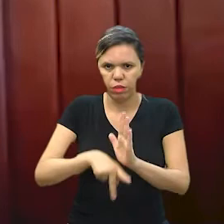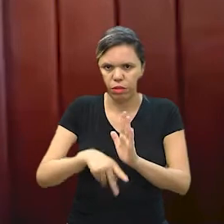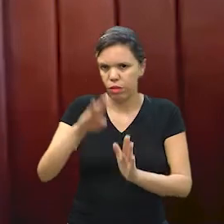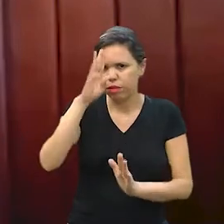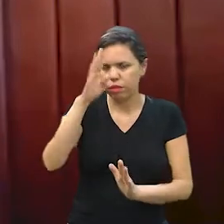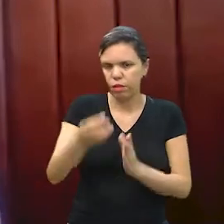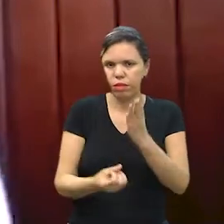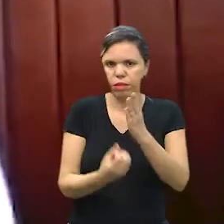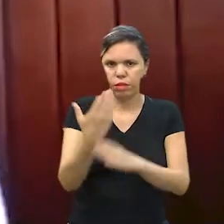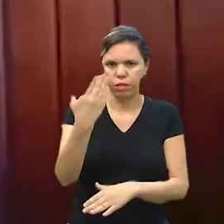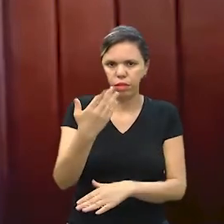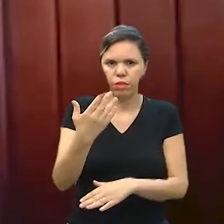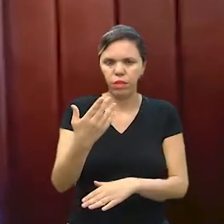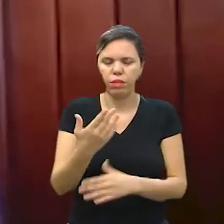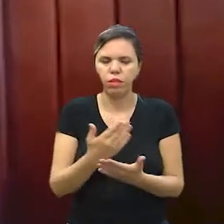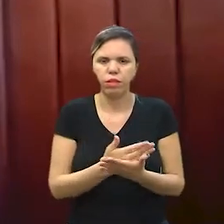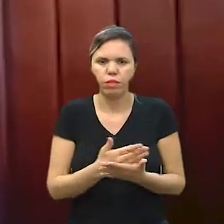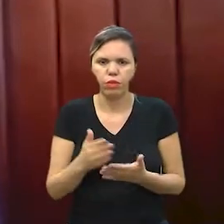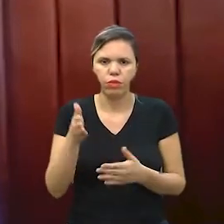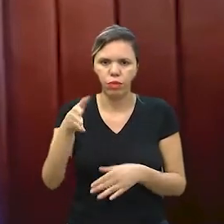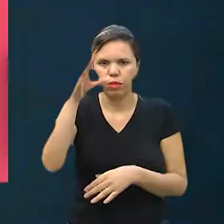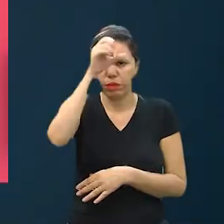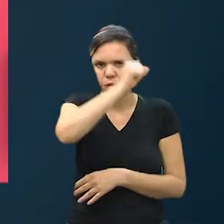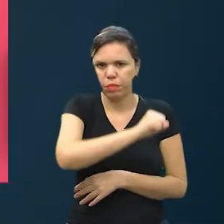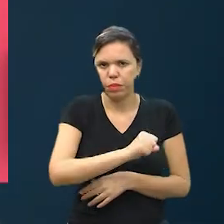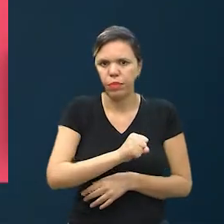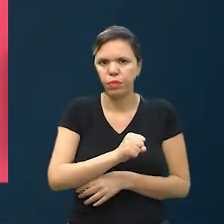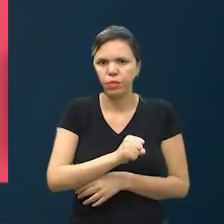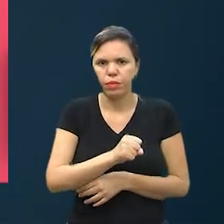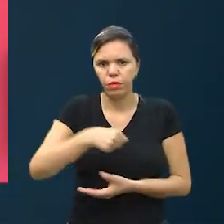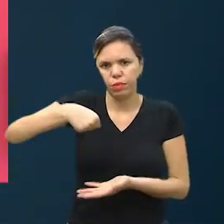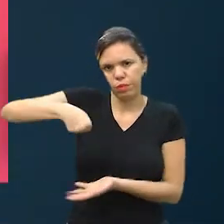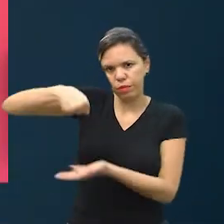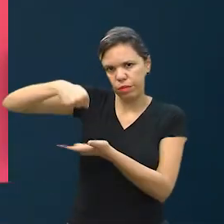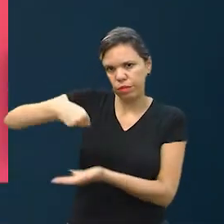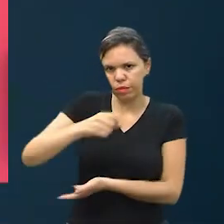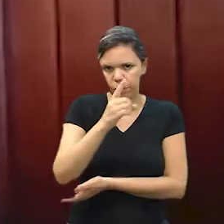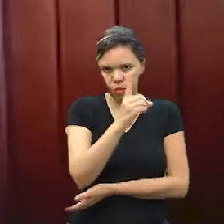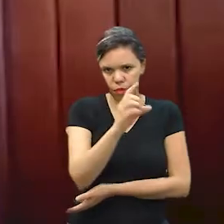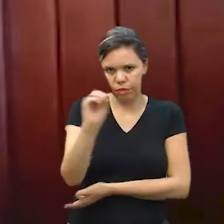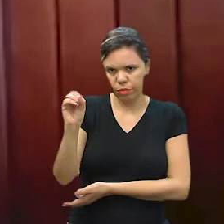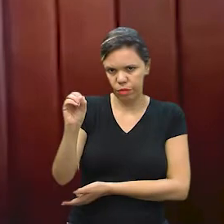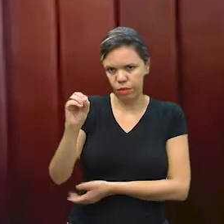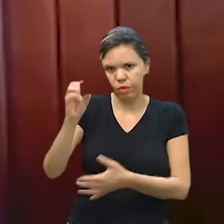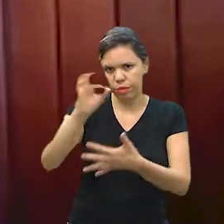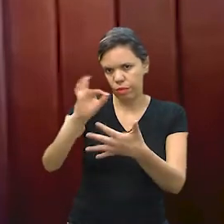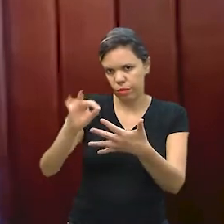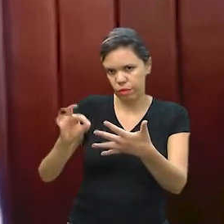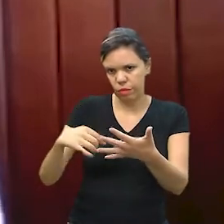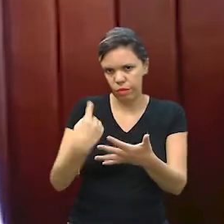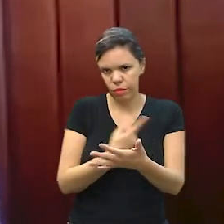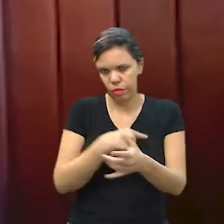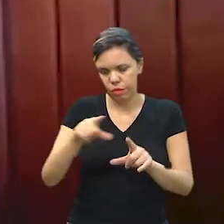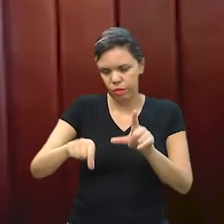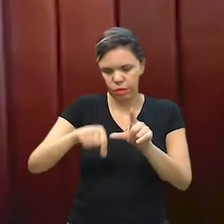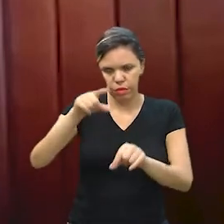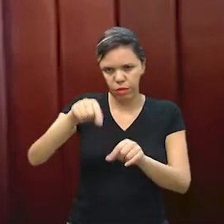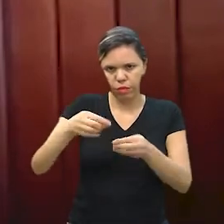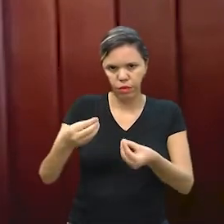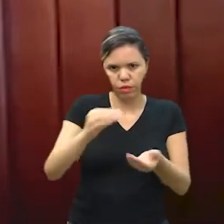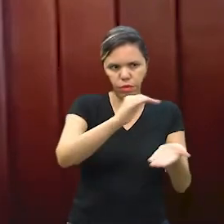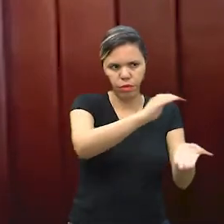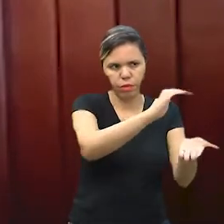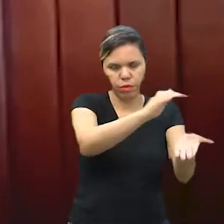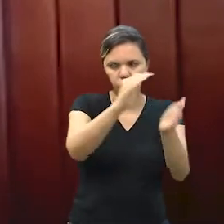piloto. Fomos aprendendo, então é uma sacola com 10 itens, e que nós mesmos escolhíamos esses itens e entregávamos